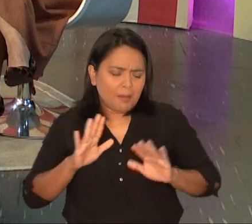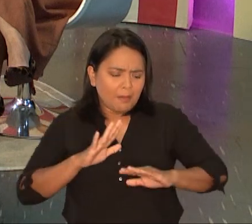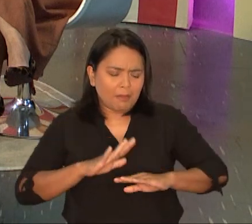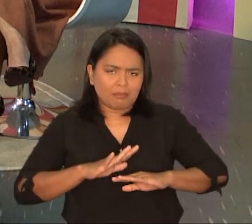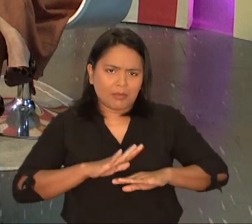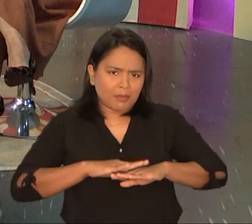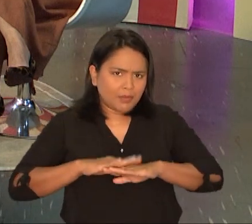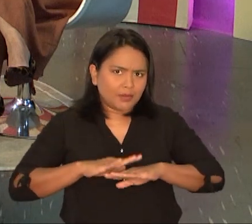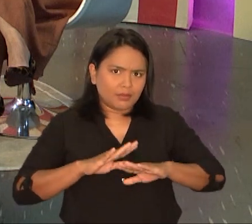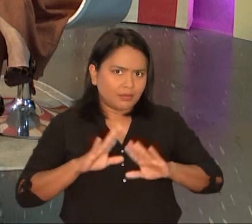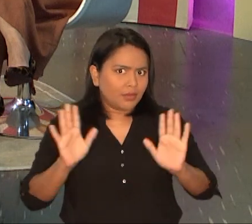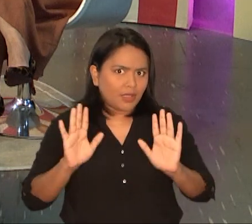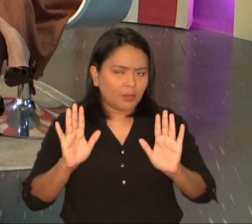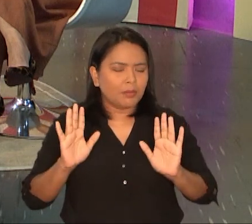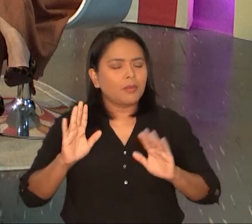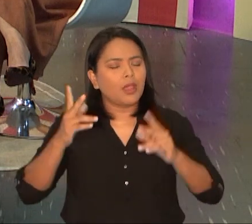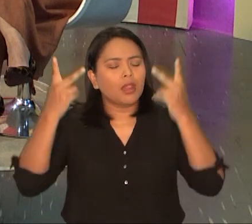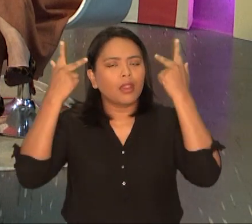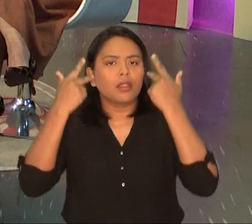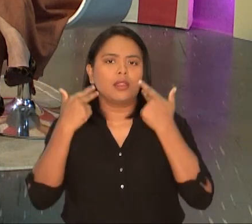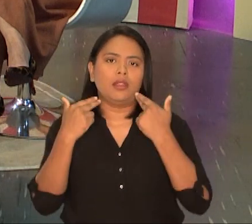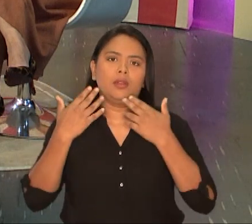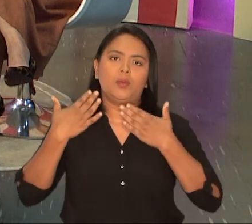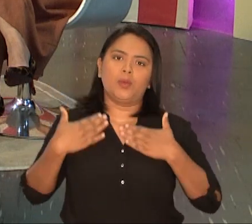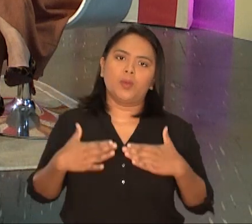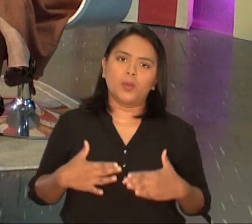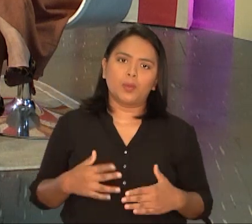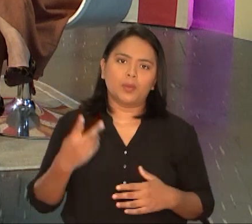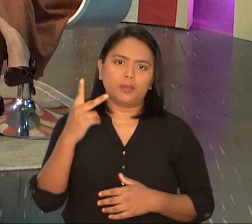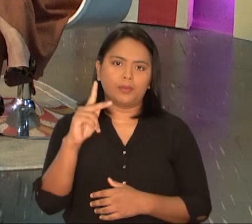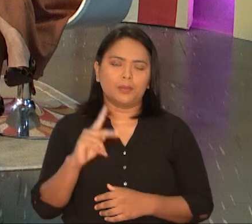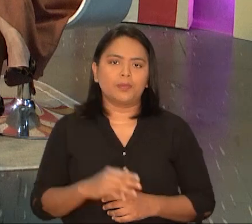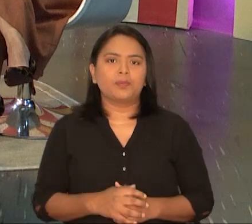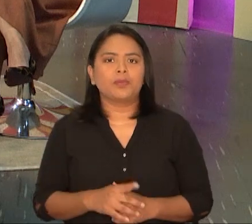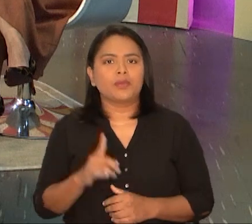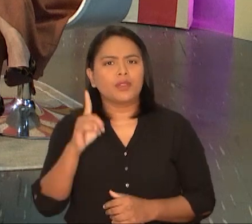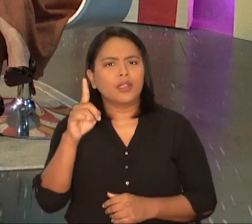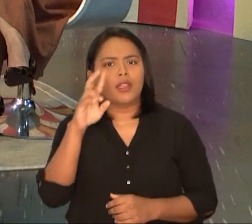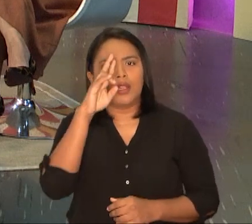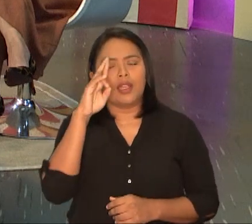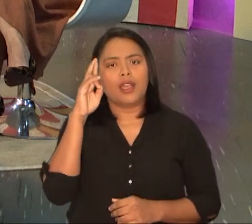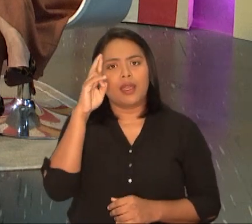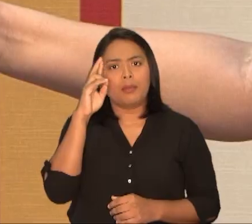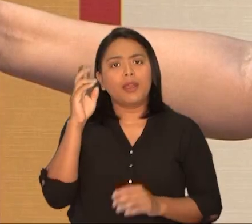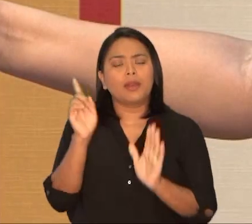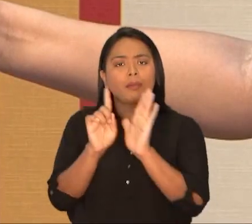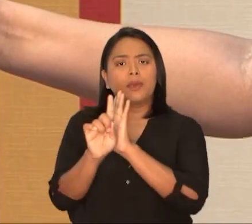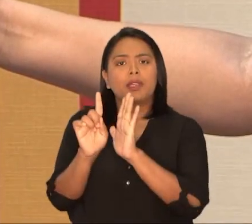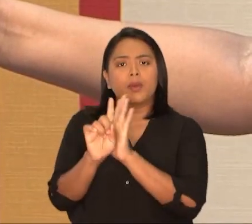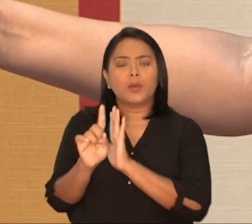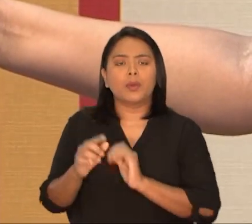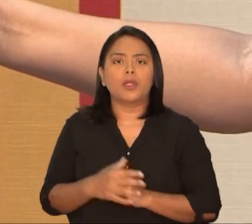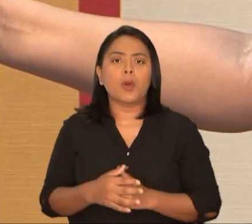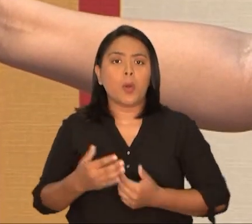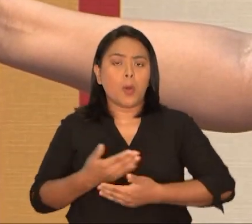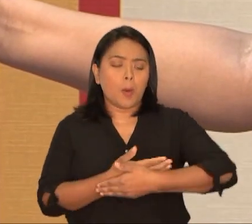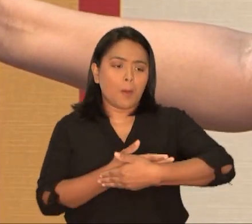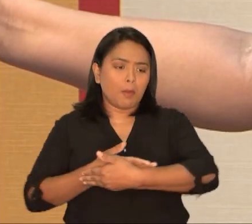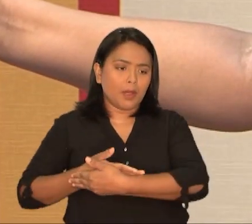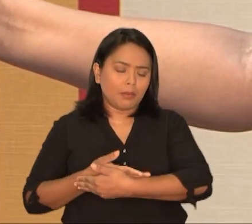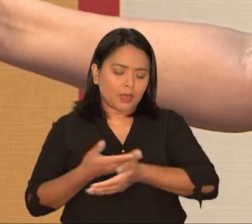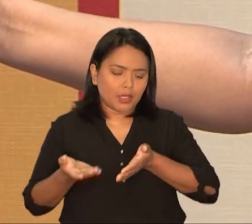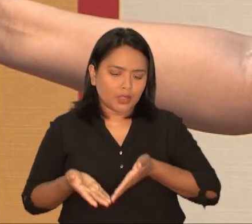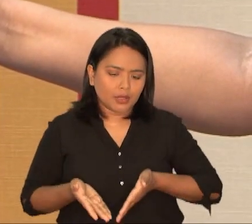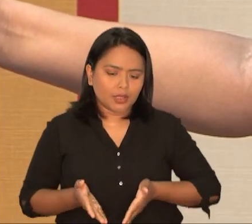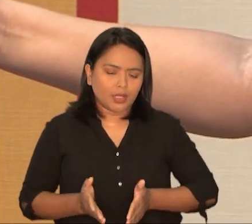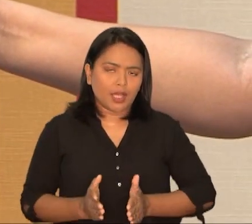sozinho. Uma outra coisa importante, aproveitando o gancho da Rebeca, também daquela pergunta que ela trouxe pra gente, os bebês recém-nascidos, no primeiro dia de vida,